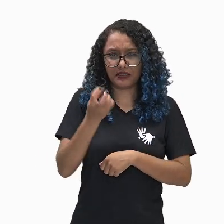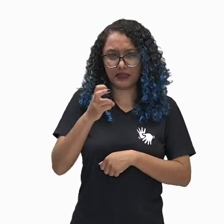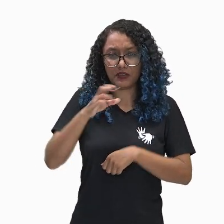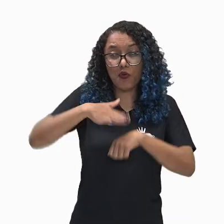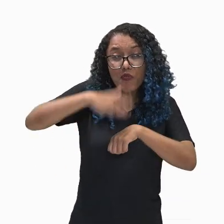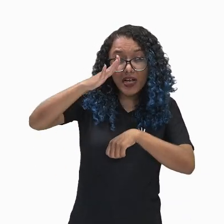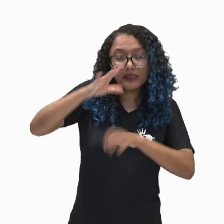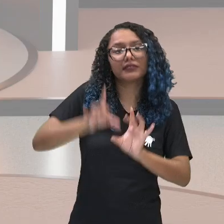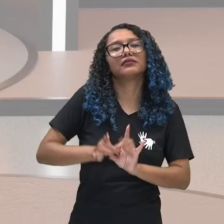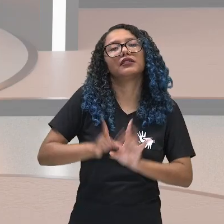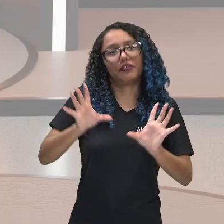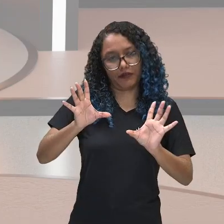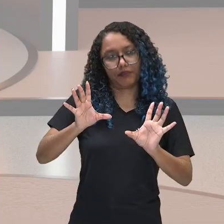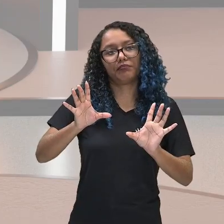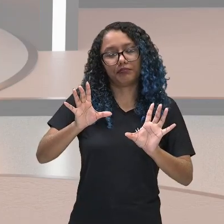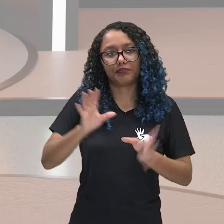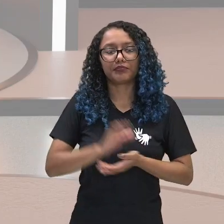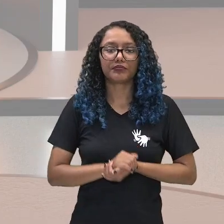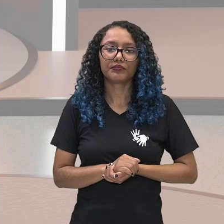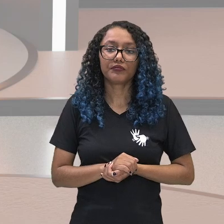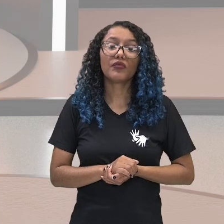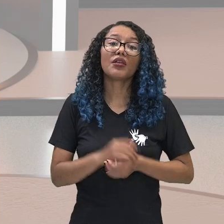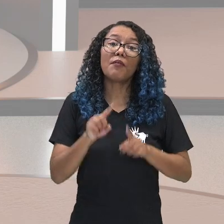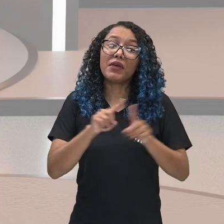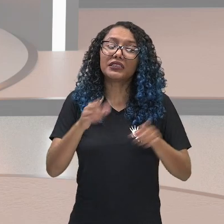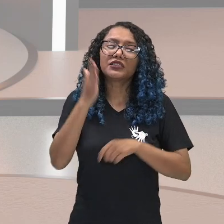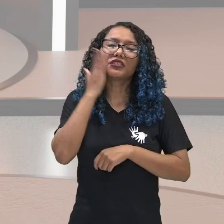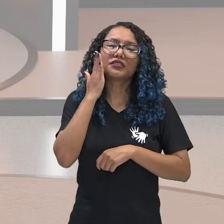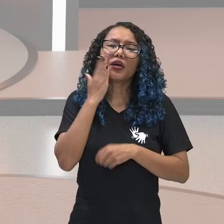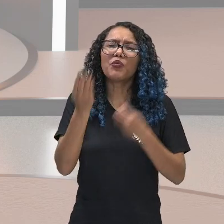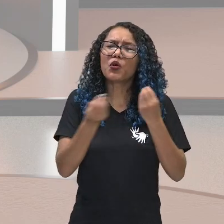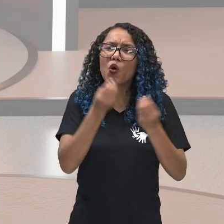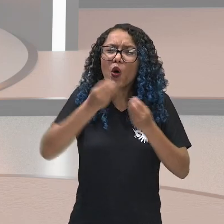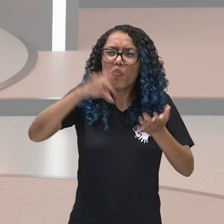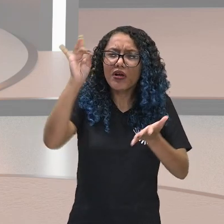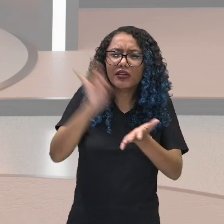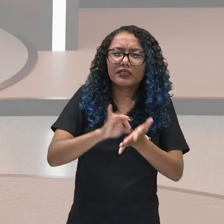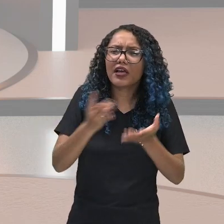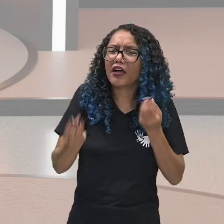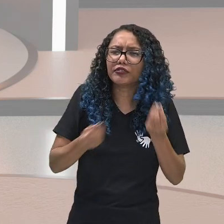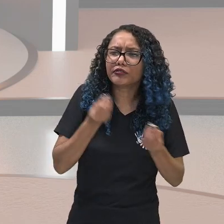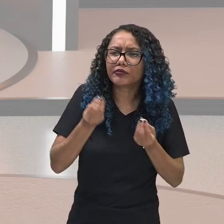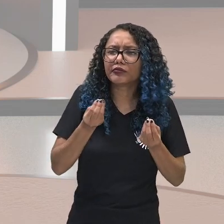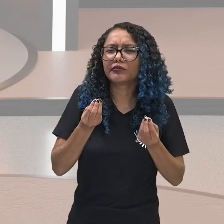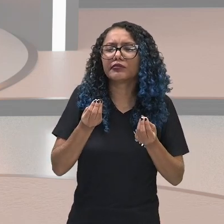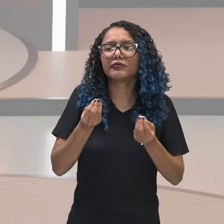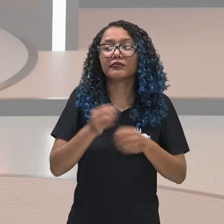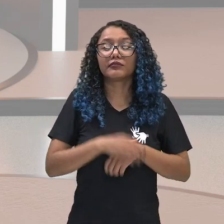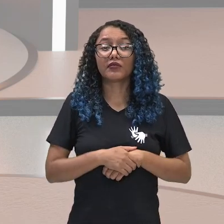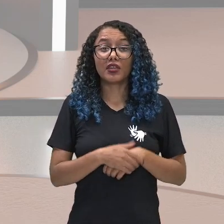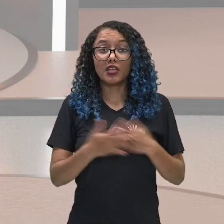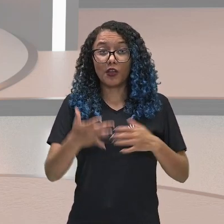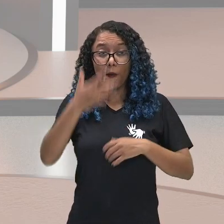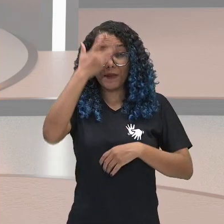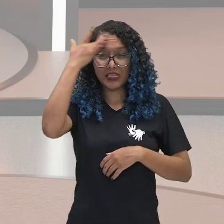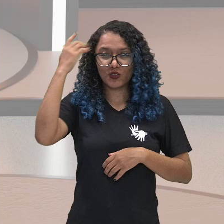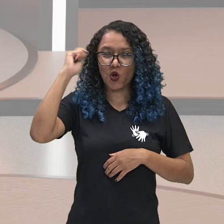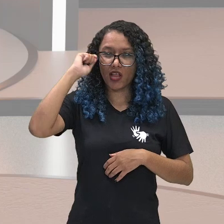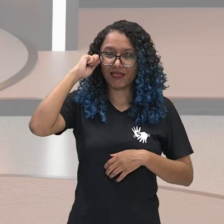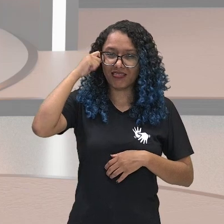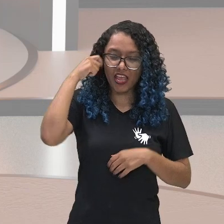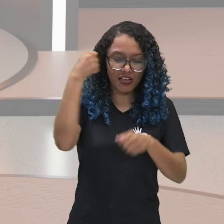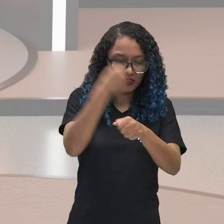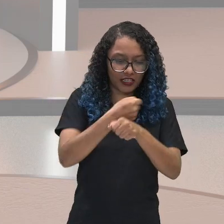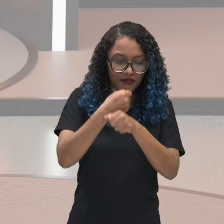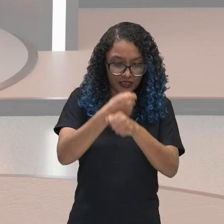anos. E a gente sabe, vamos falar então na prática, qual negro escravizado que conseguia